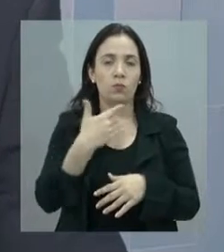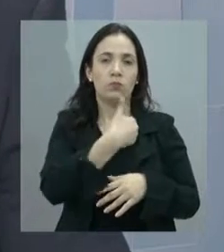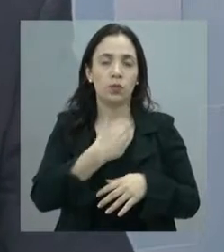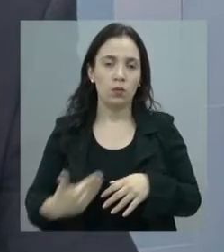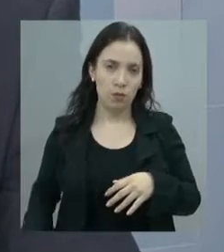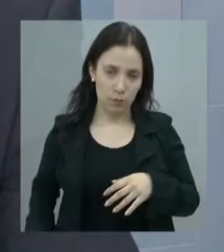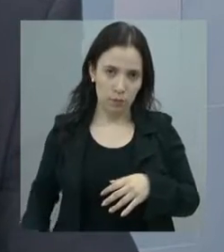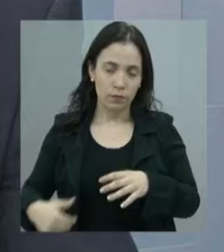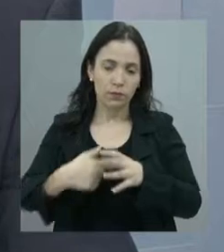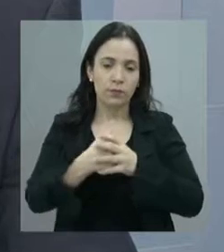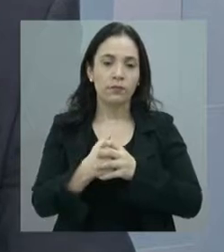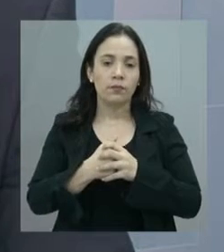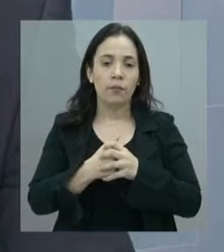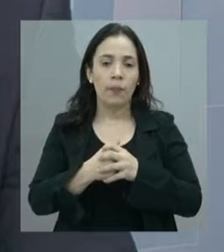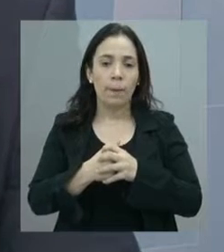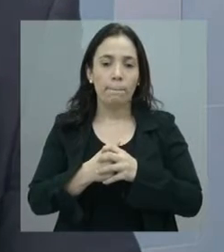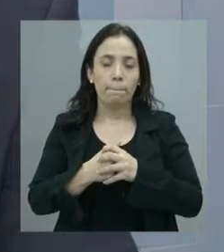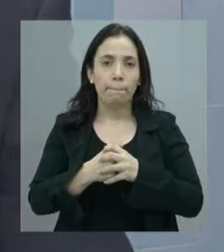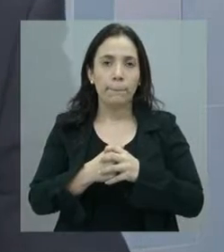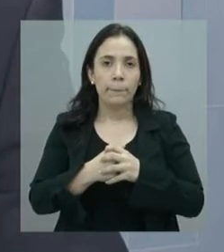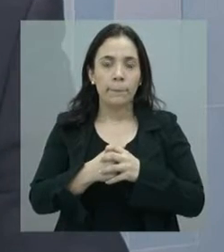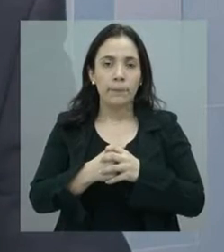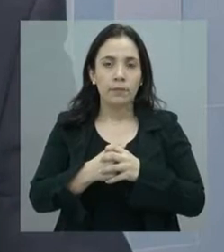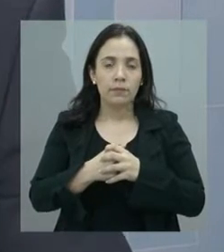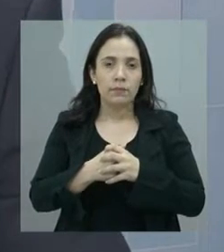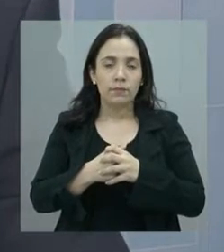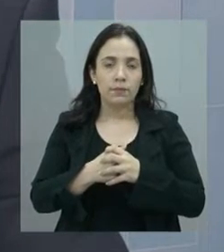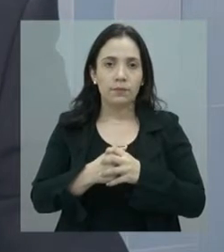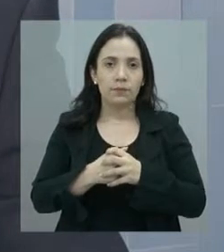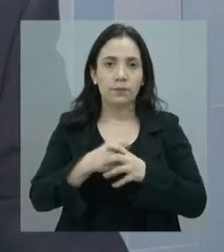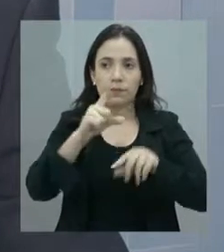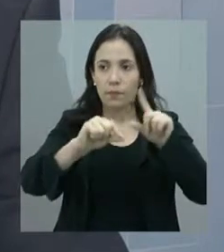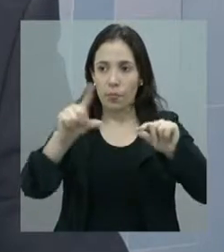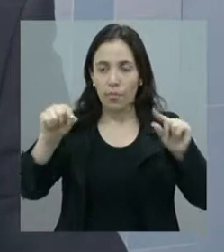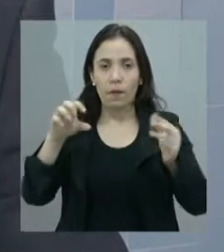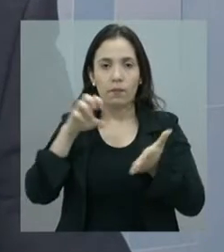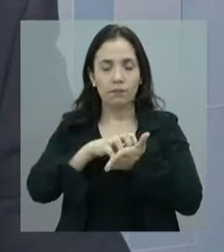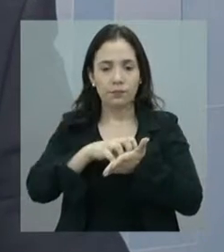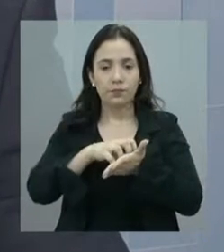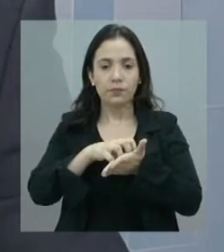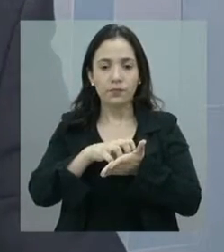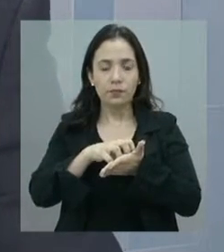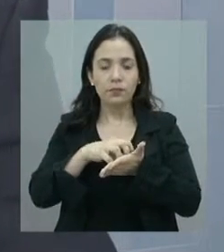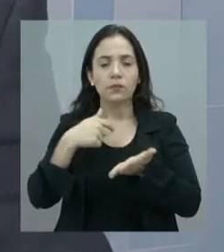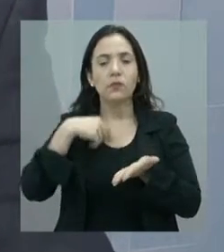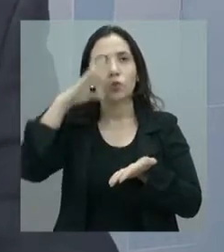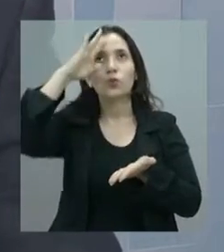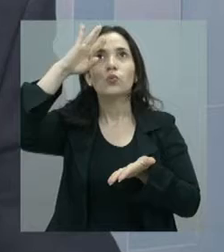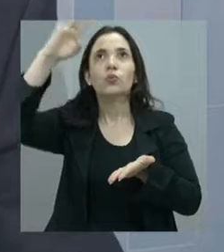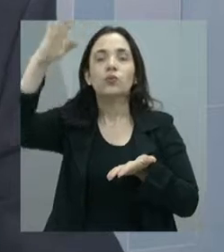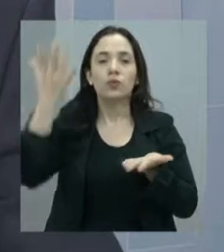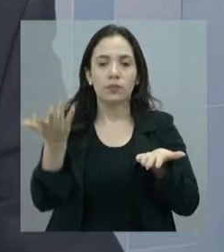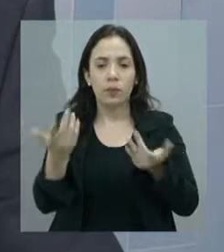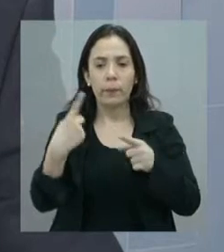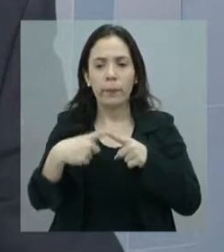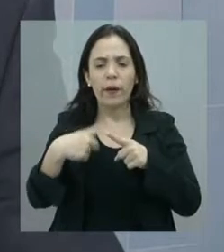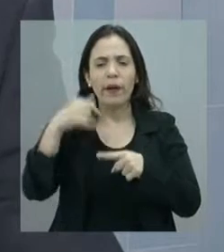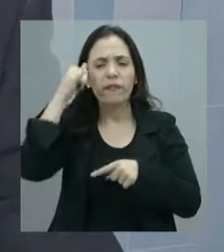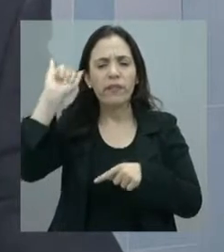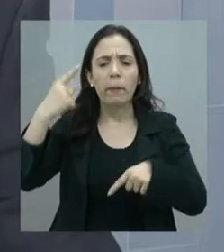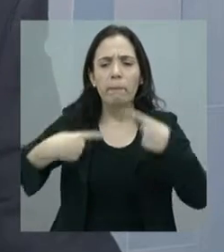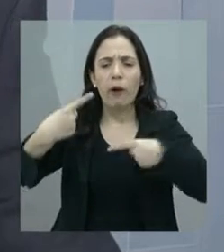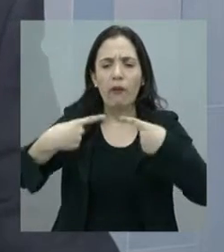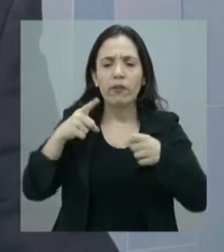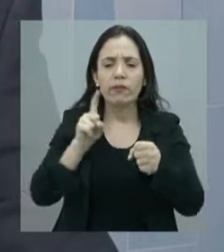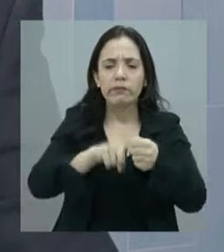pessoas, e todos os outros serem contratados via Escola de Saúde Pública. Isso é nosso sonho. Porque você despolitiza, que de